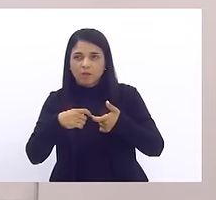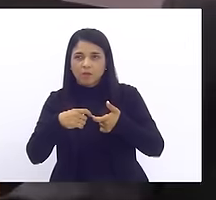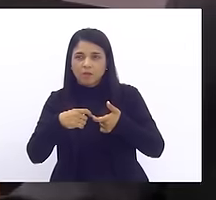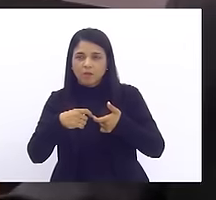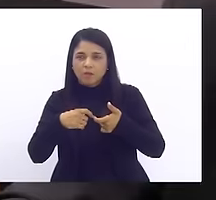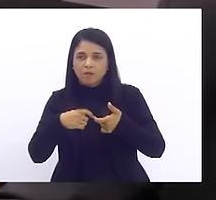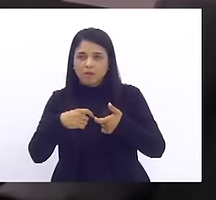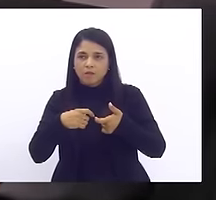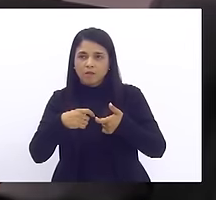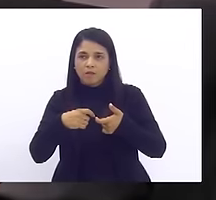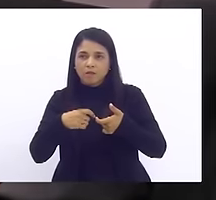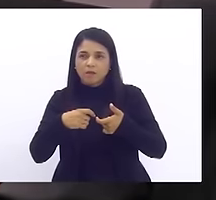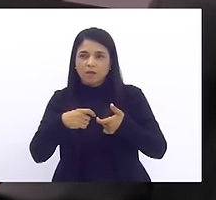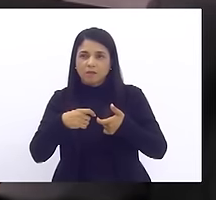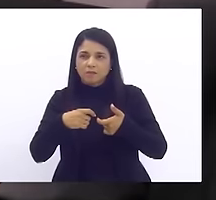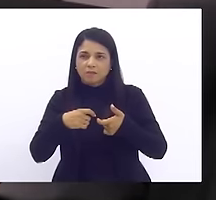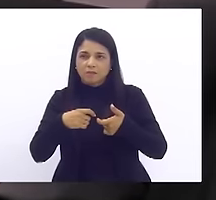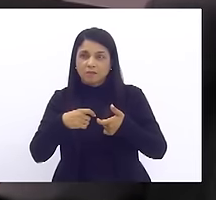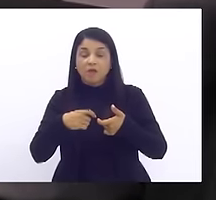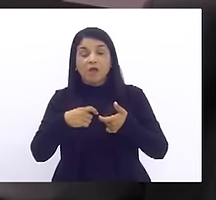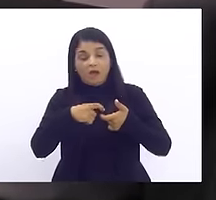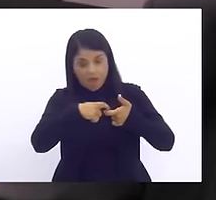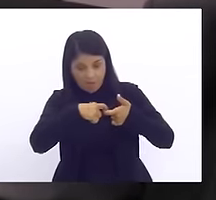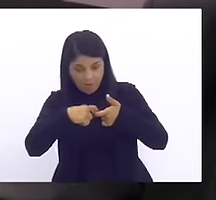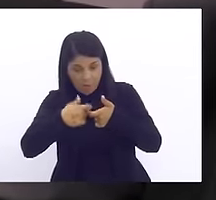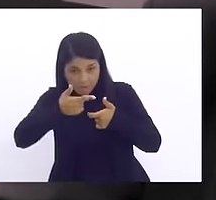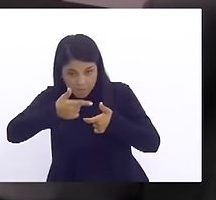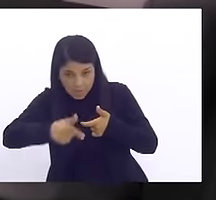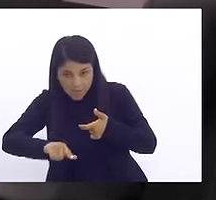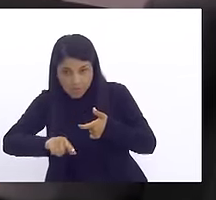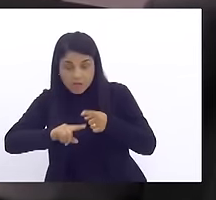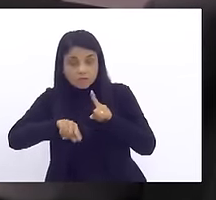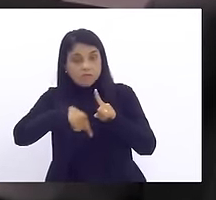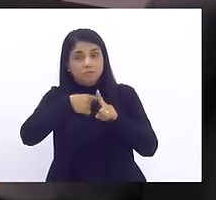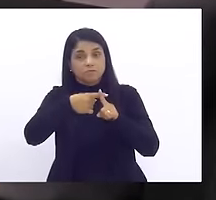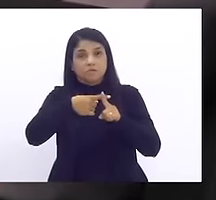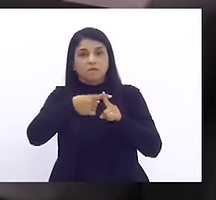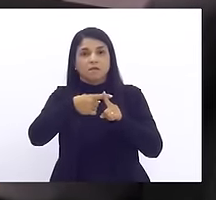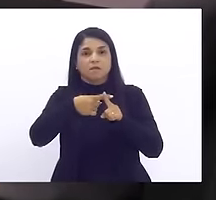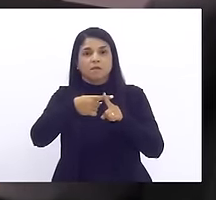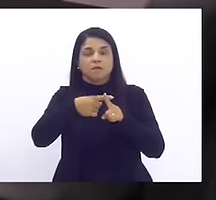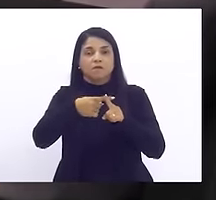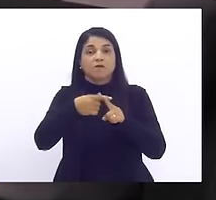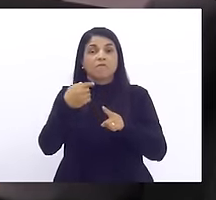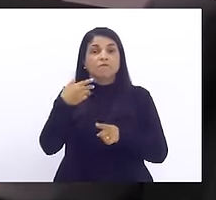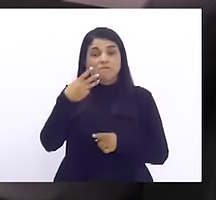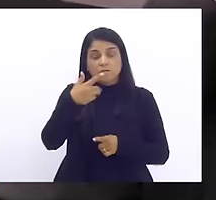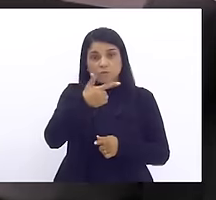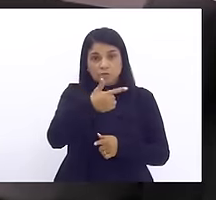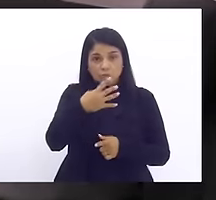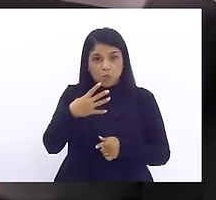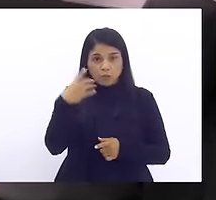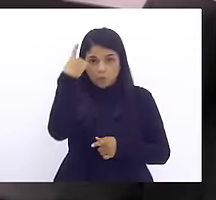qual é a atividade além do reboque Nós também prestamos serviço de assistência 24 horas o contrato com outras